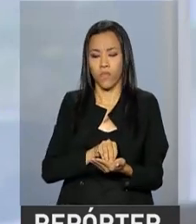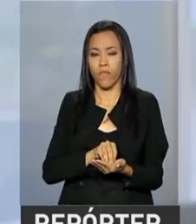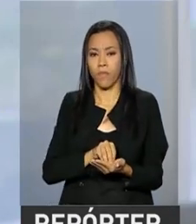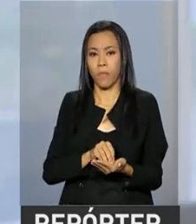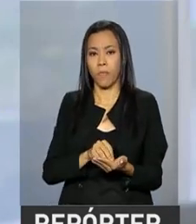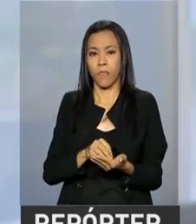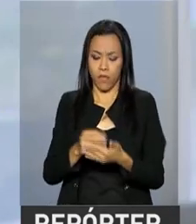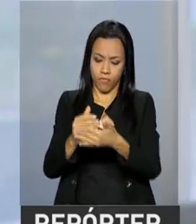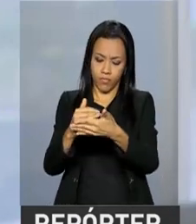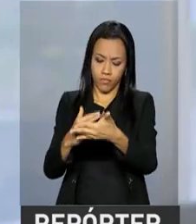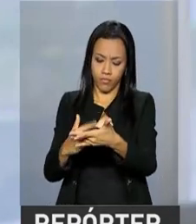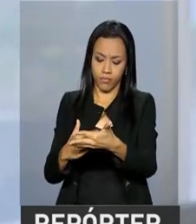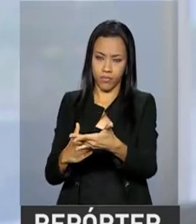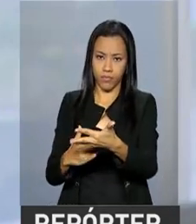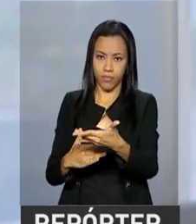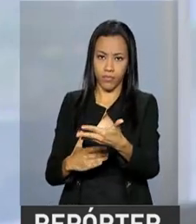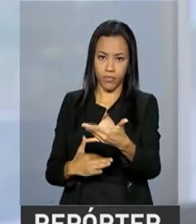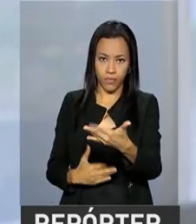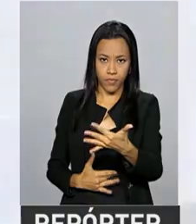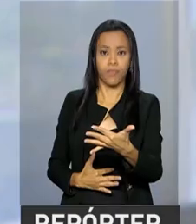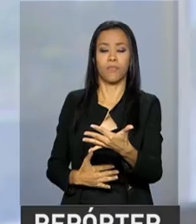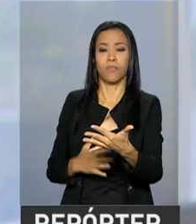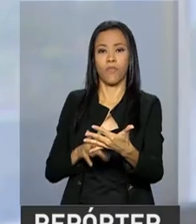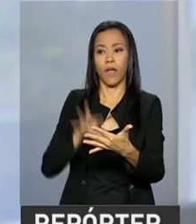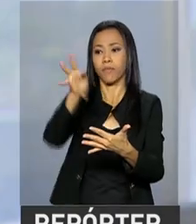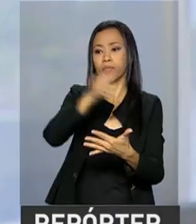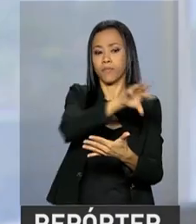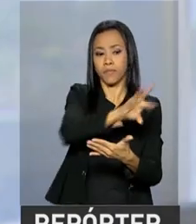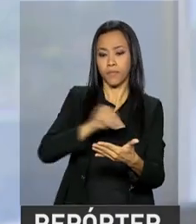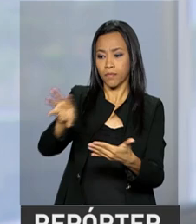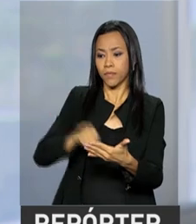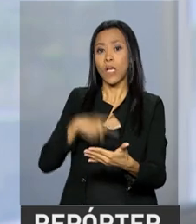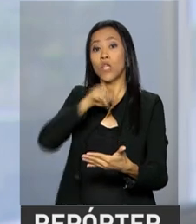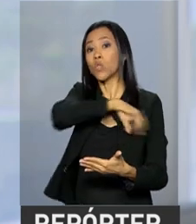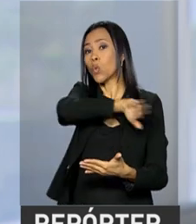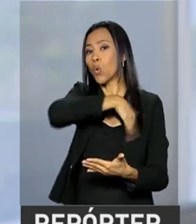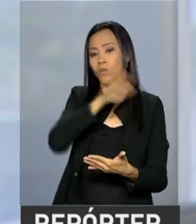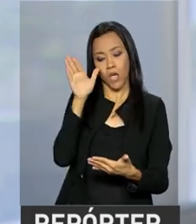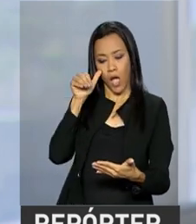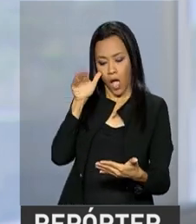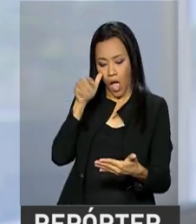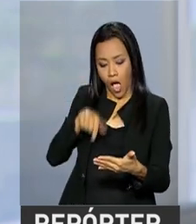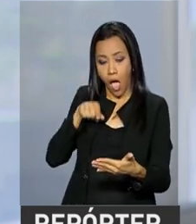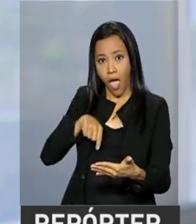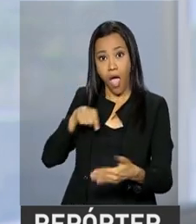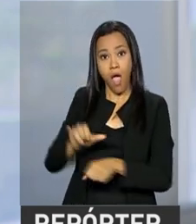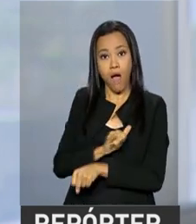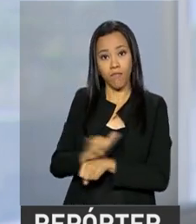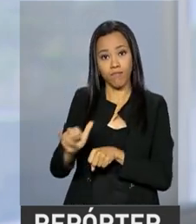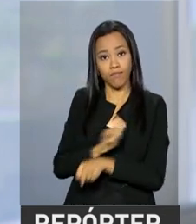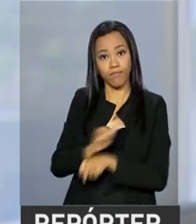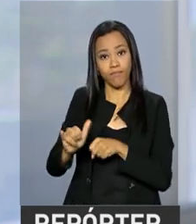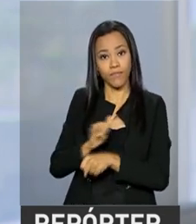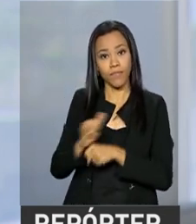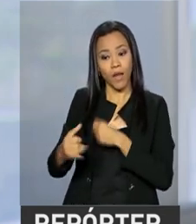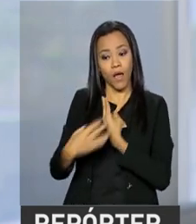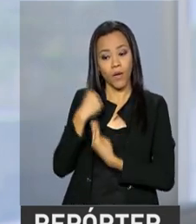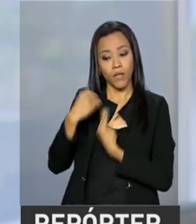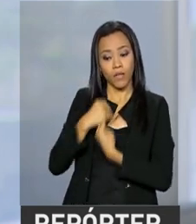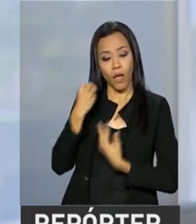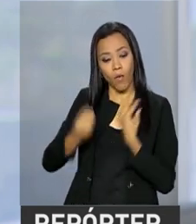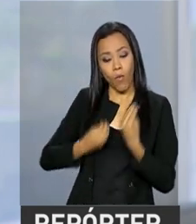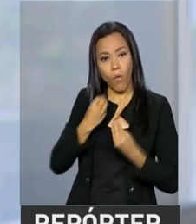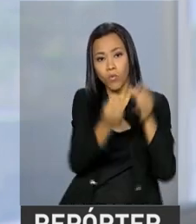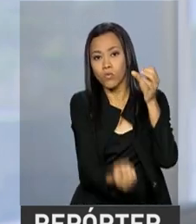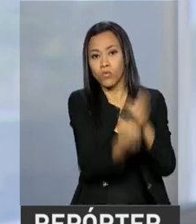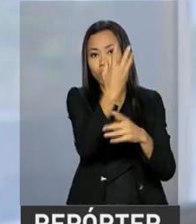a nossa o nosso banco de de dados todos possam utilizar esses dados como ferramentas para qualificar os programas